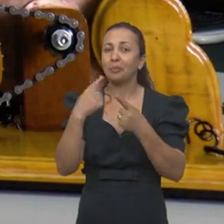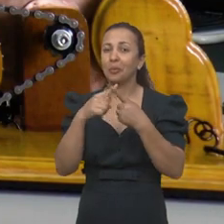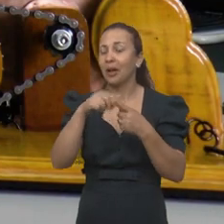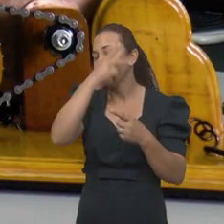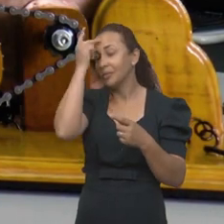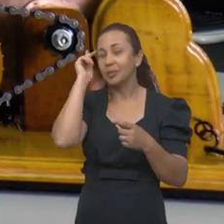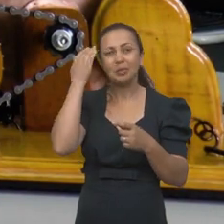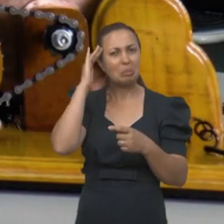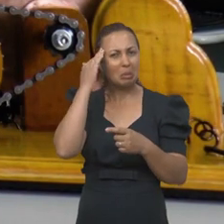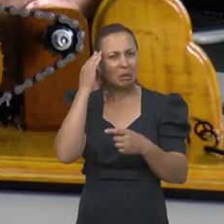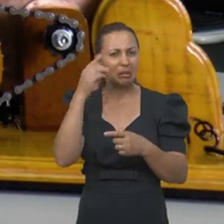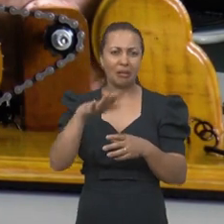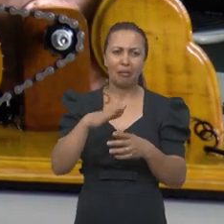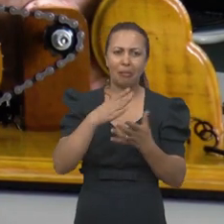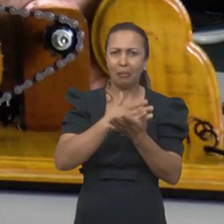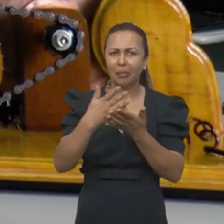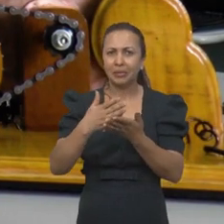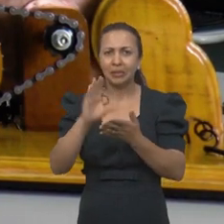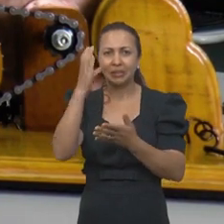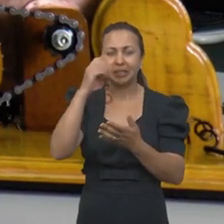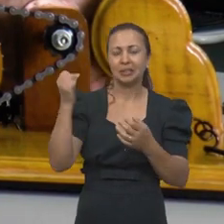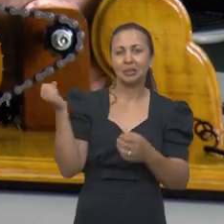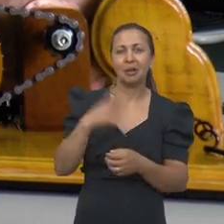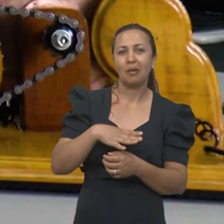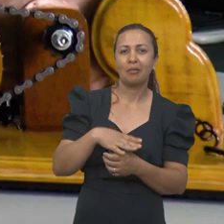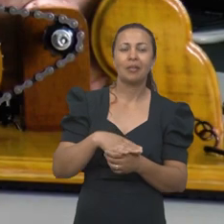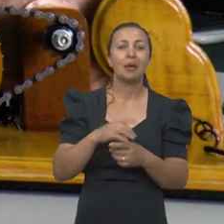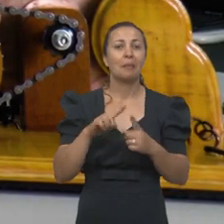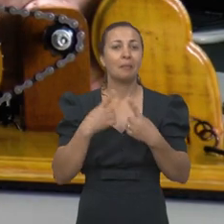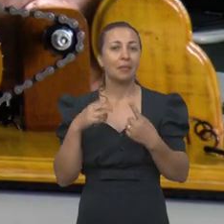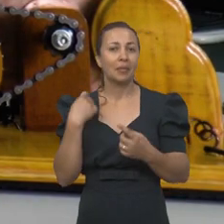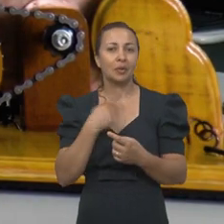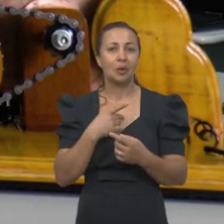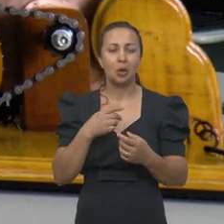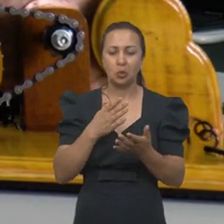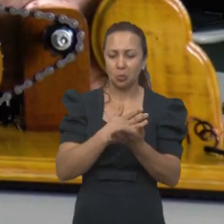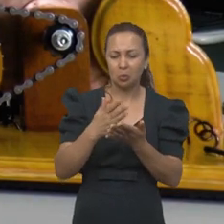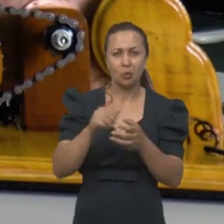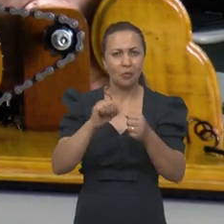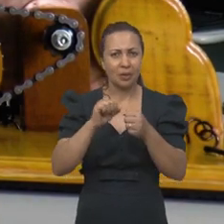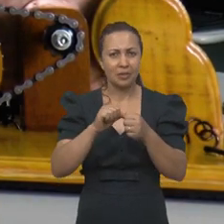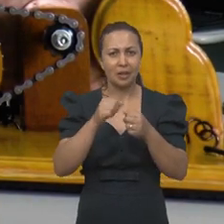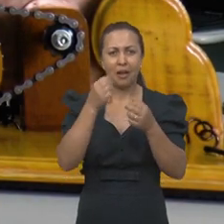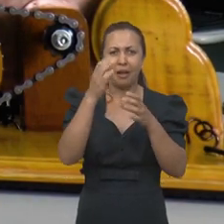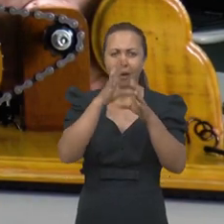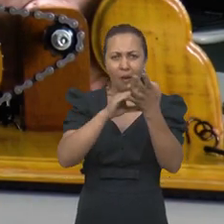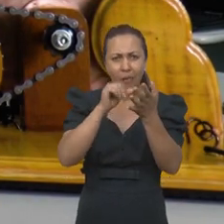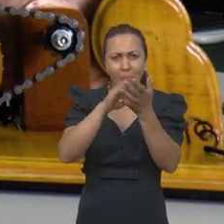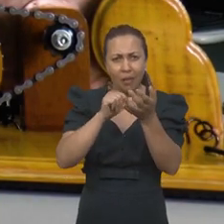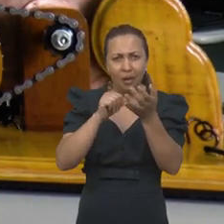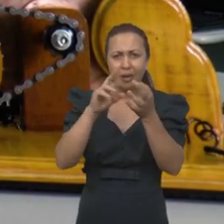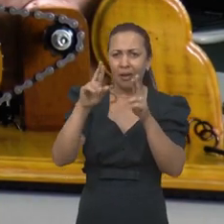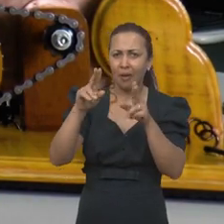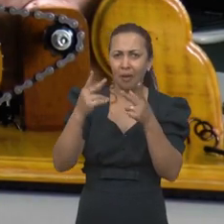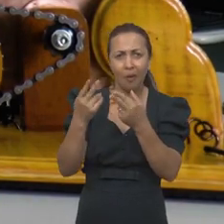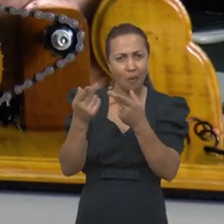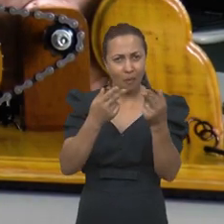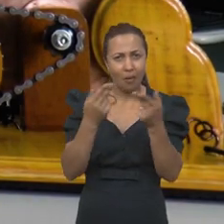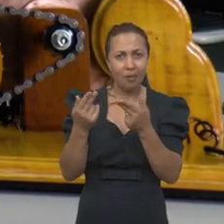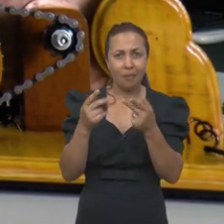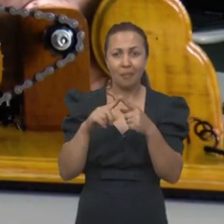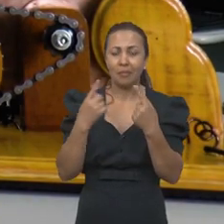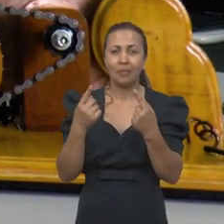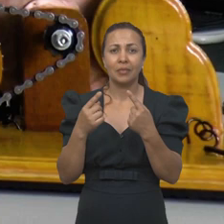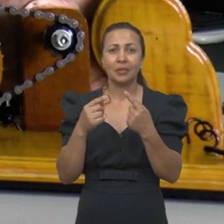acha que começou a ciência mudar né O Galileu é muito conhecido então a gente tentou reproduzir a luneta